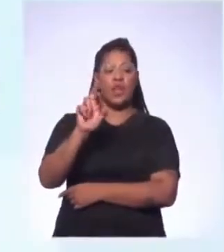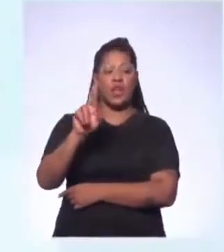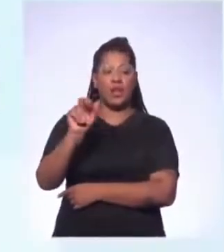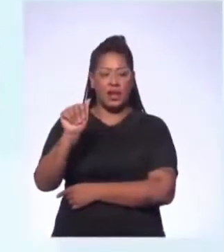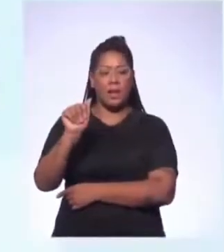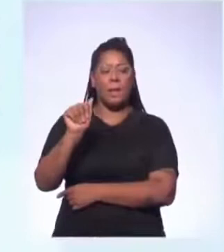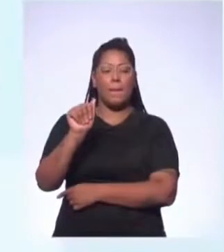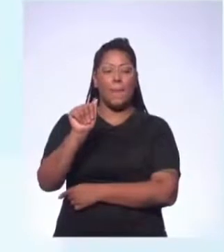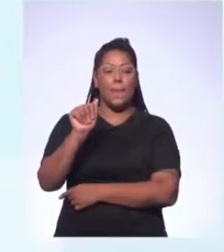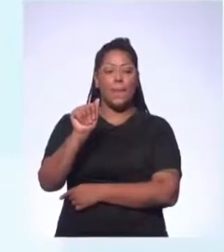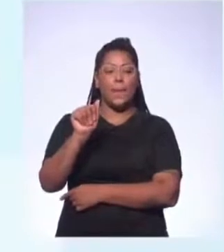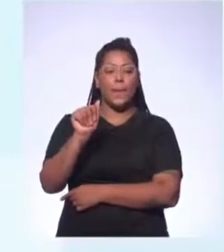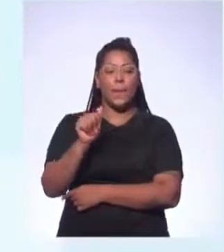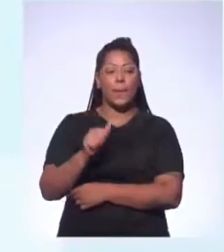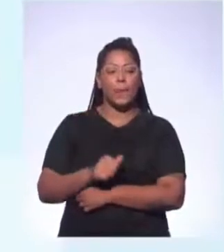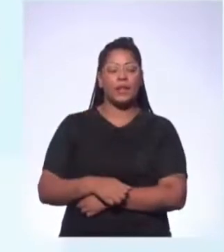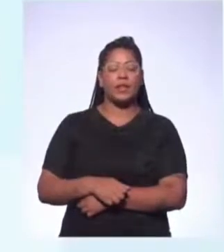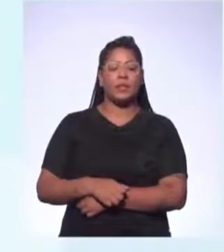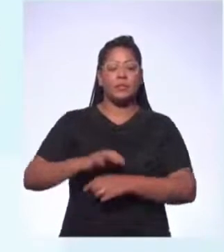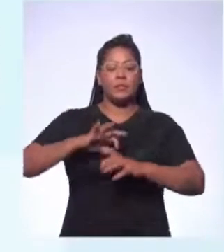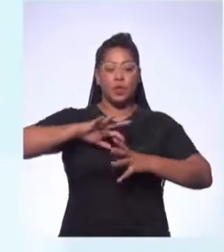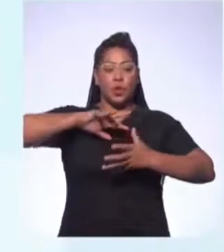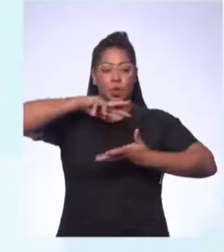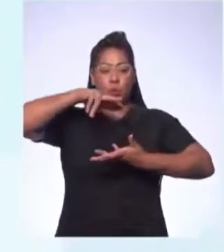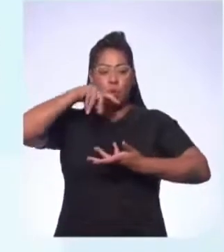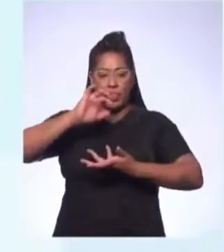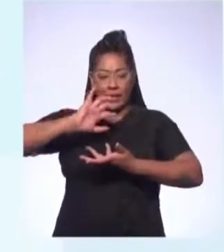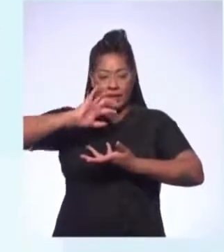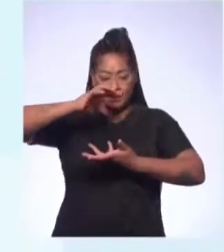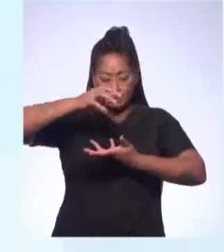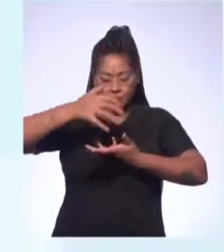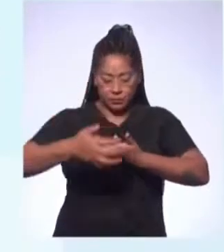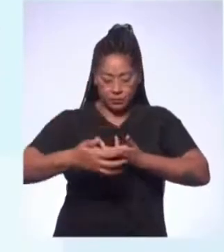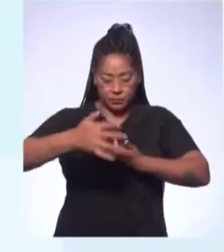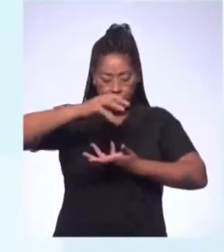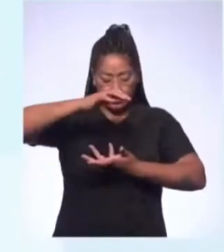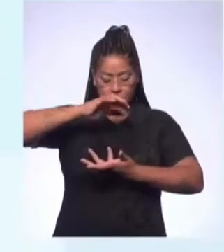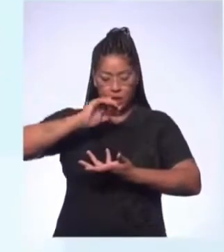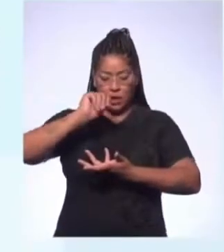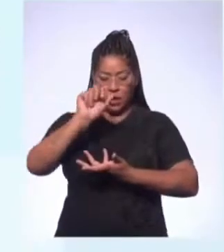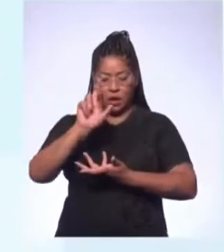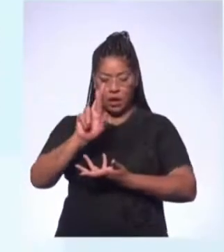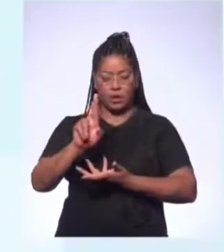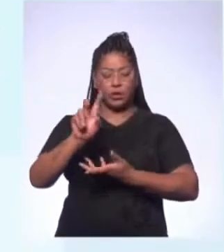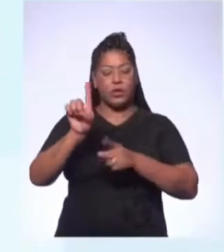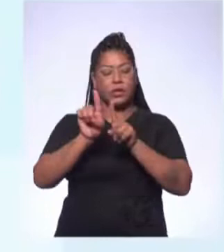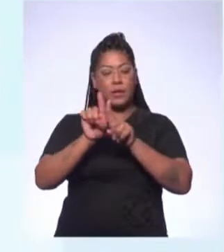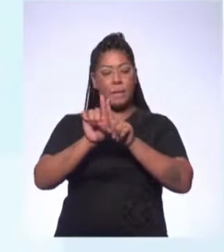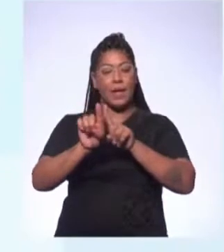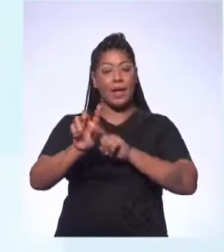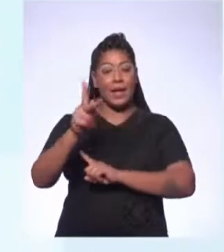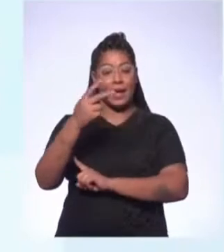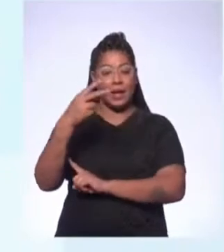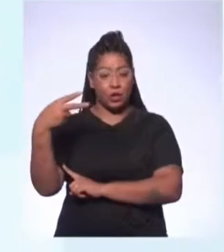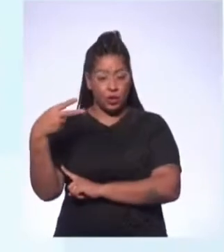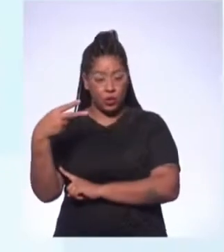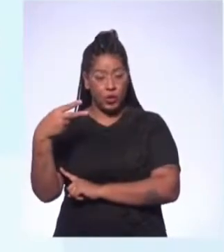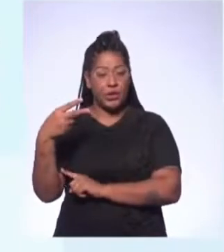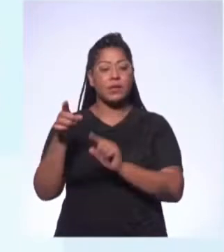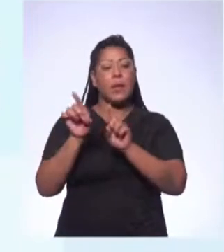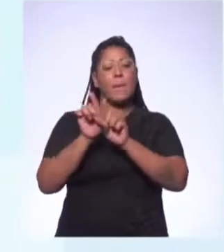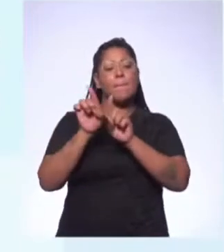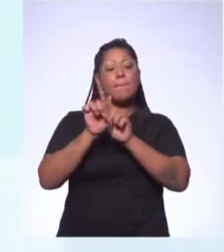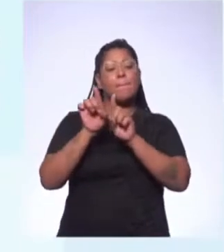camada inferior da termosfera. O nitrogênio, o oxigênio e outras partículas na ionosfera absorvem